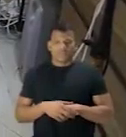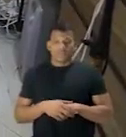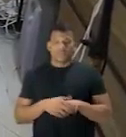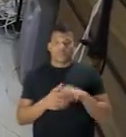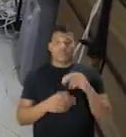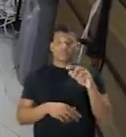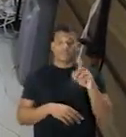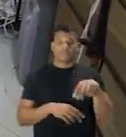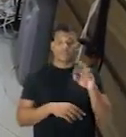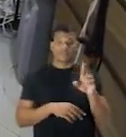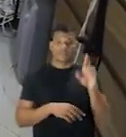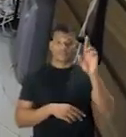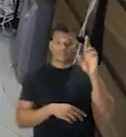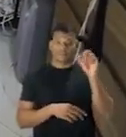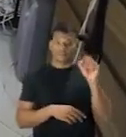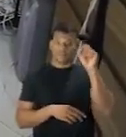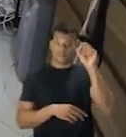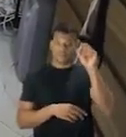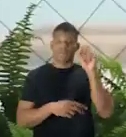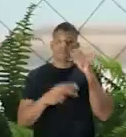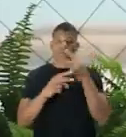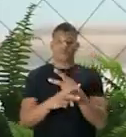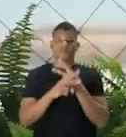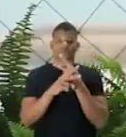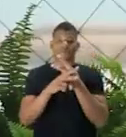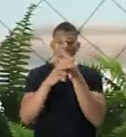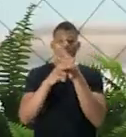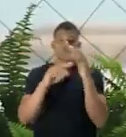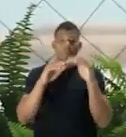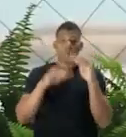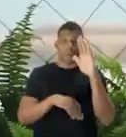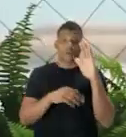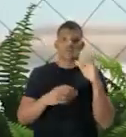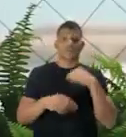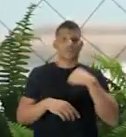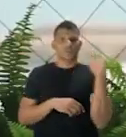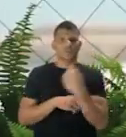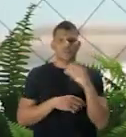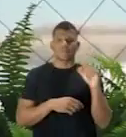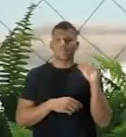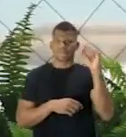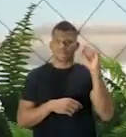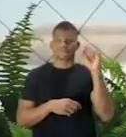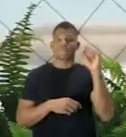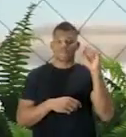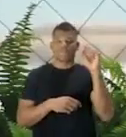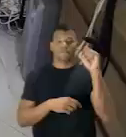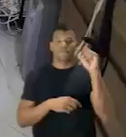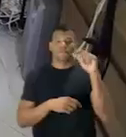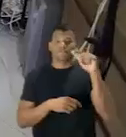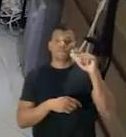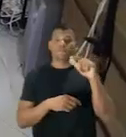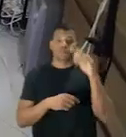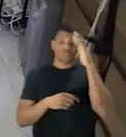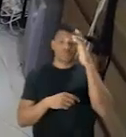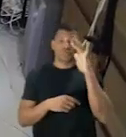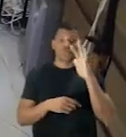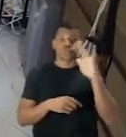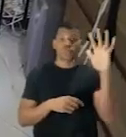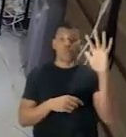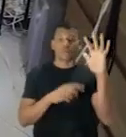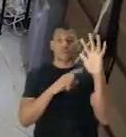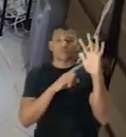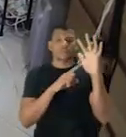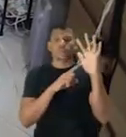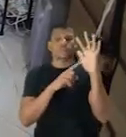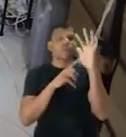vai trazer a paz. É resistir enquanto o vento mais empurra contra o cais,